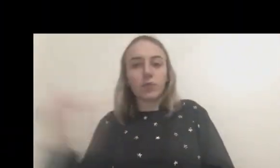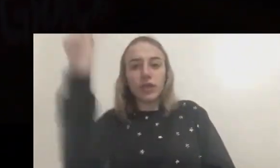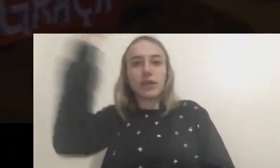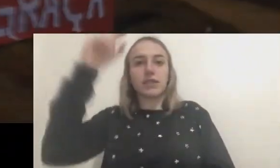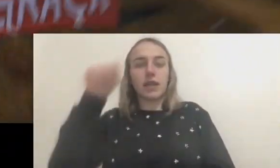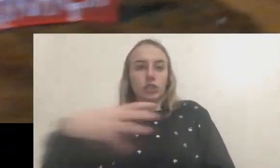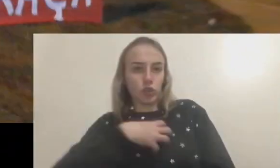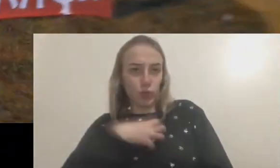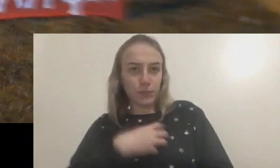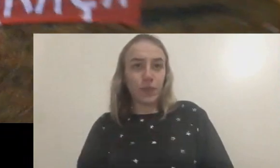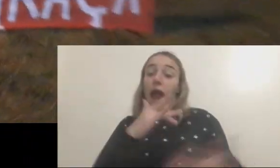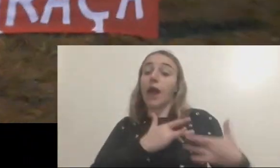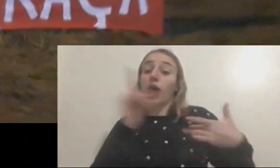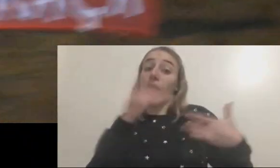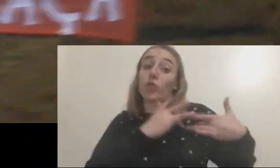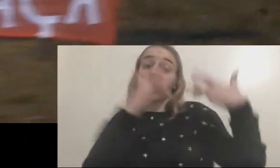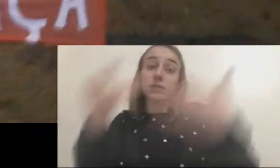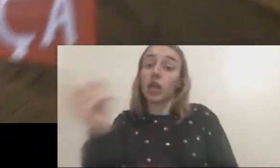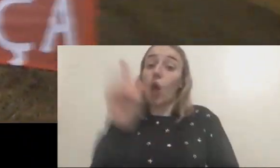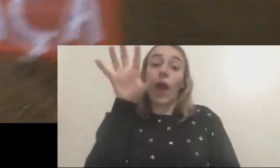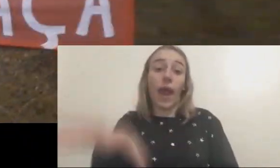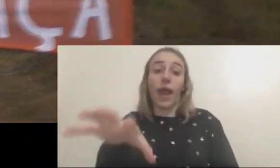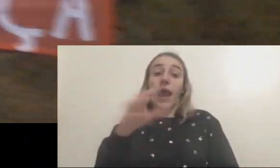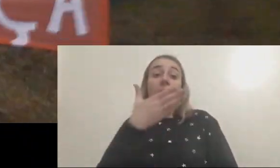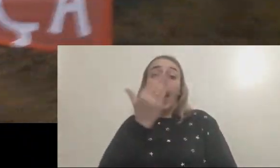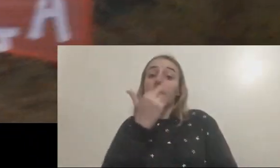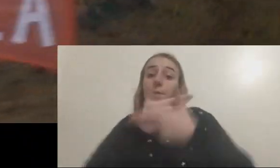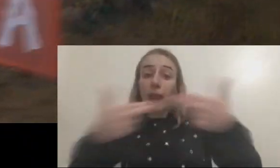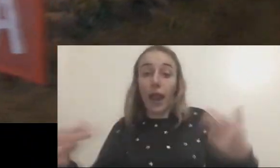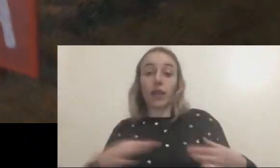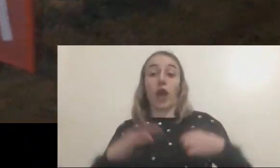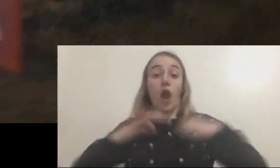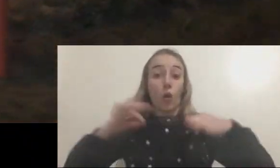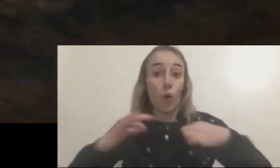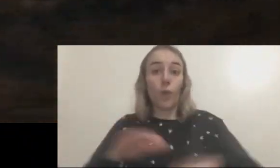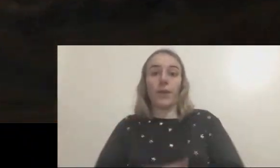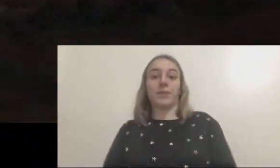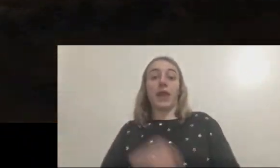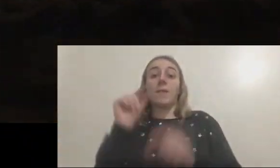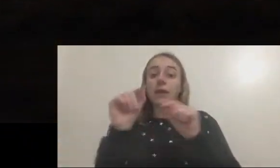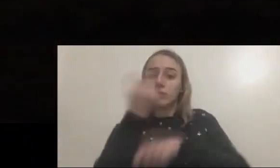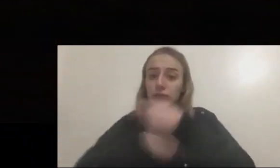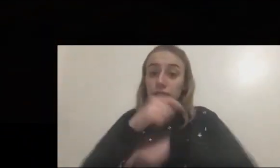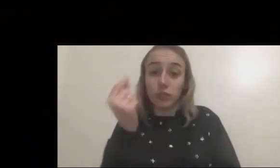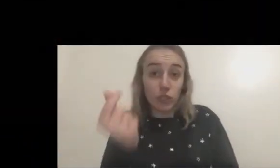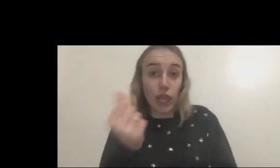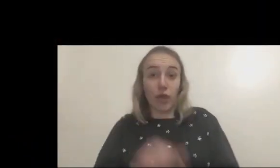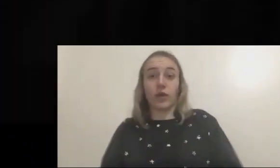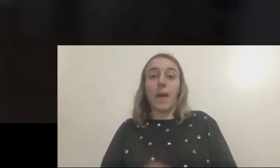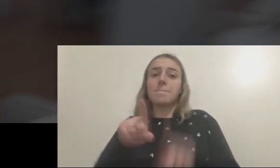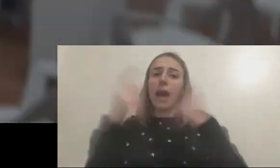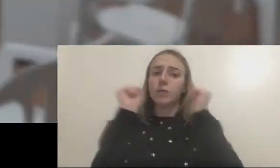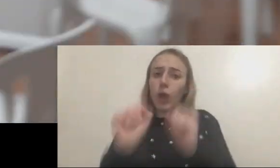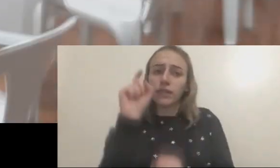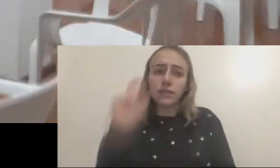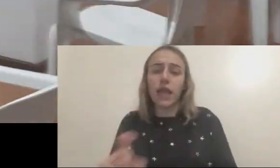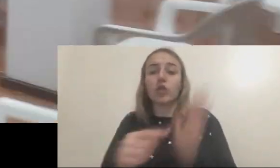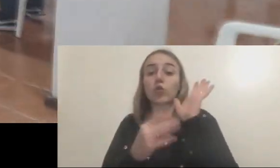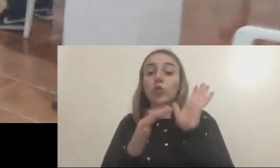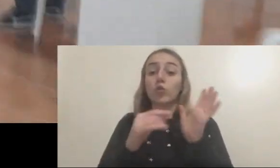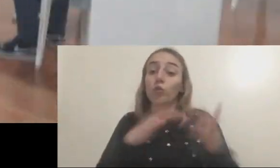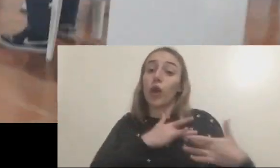Mas será mesmo que as pessoas Têm consciência da importância dessa atitude? A doação não é apenas de alimentos